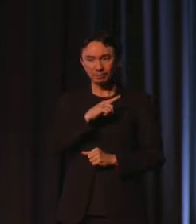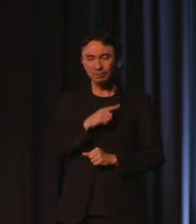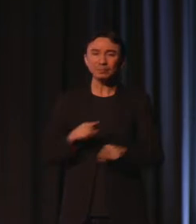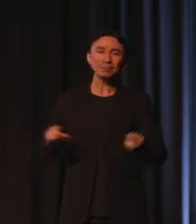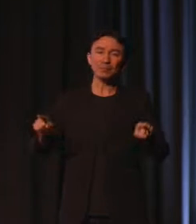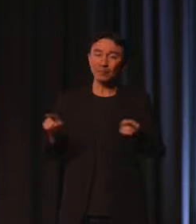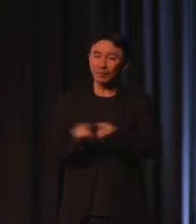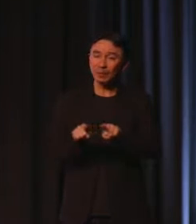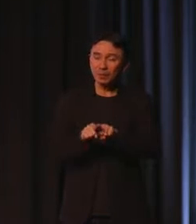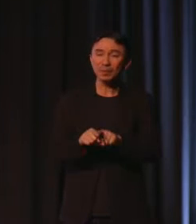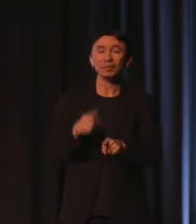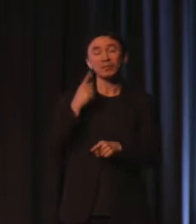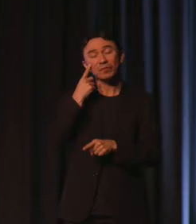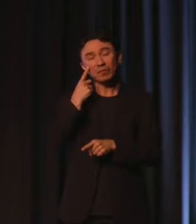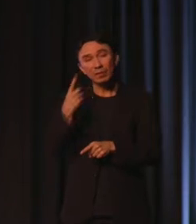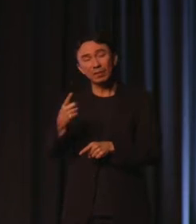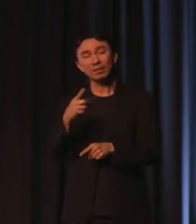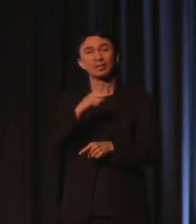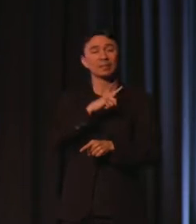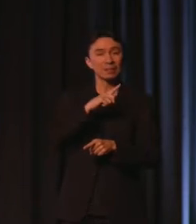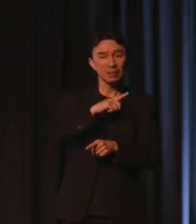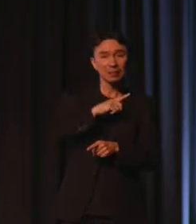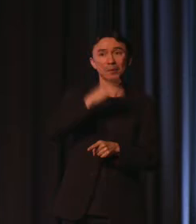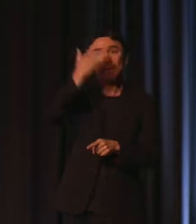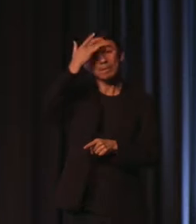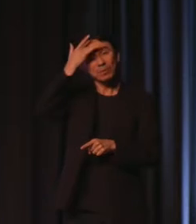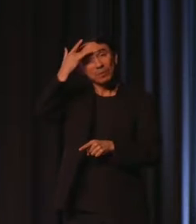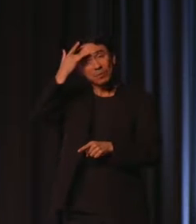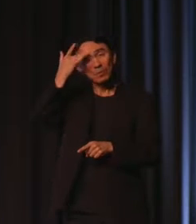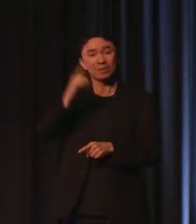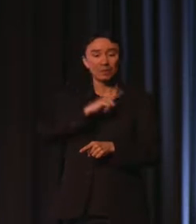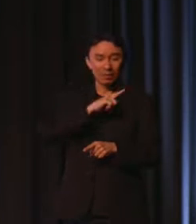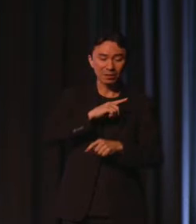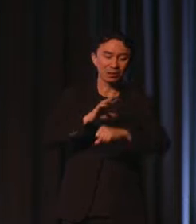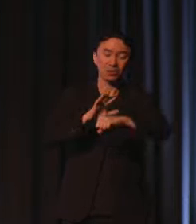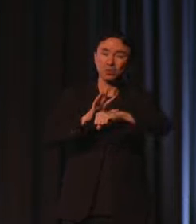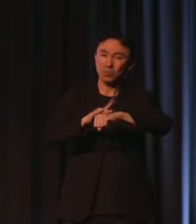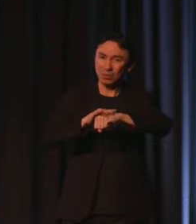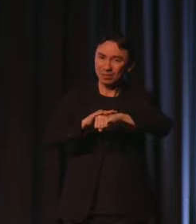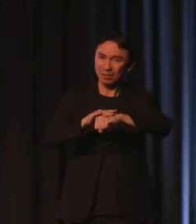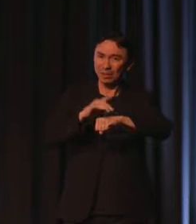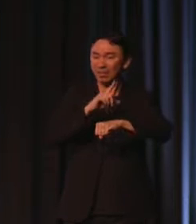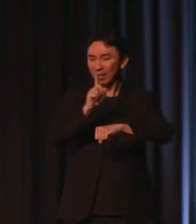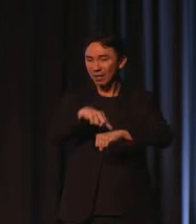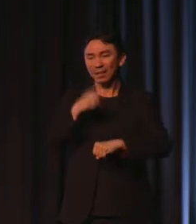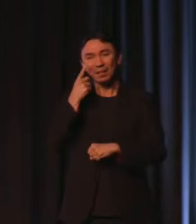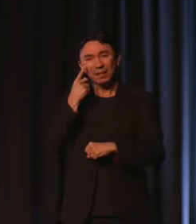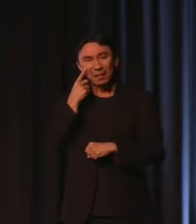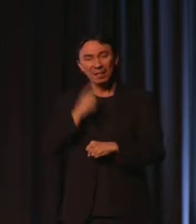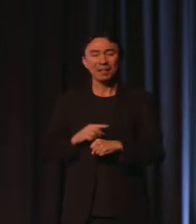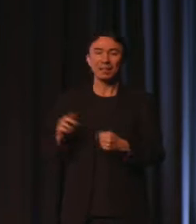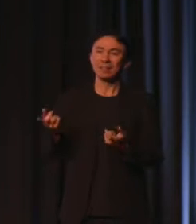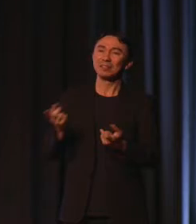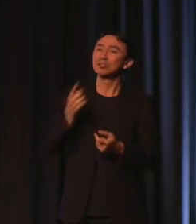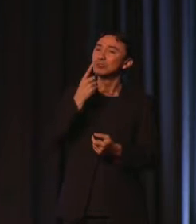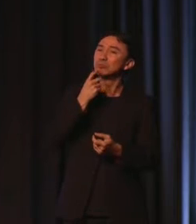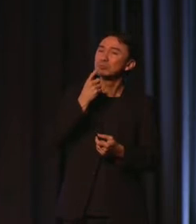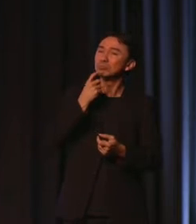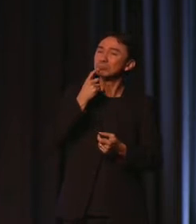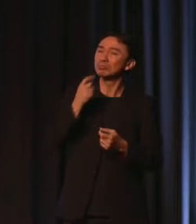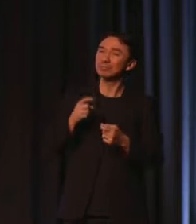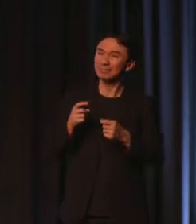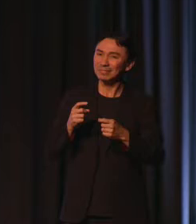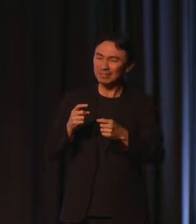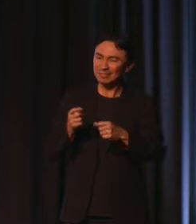né, das pessoas que vivem com hemofilia. Então foram aí, quando a gente pensa, né, entre sexo,